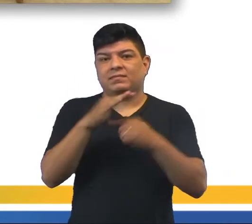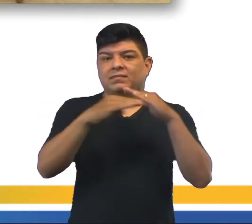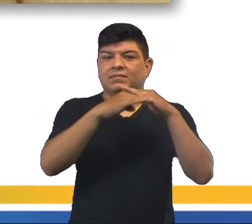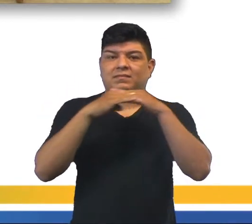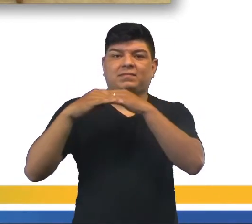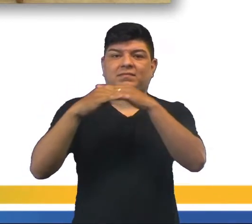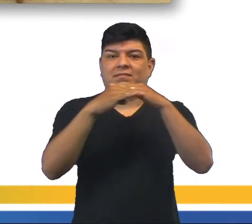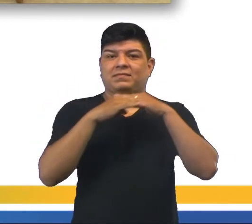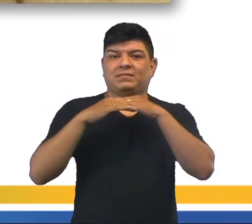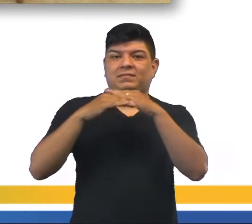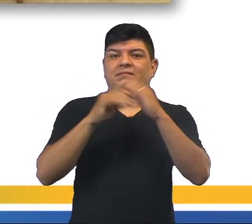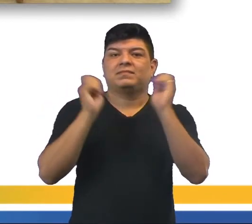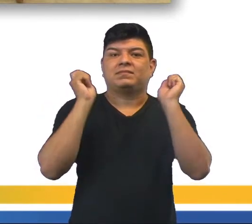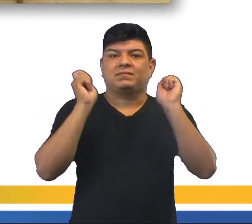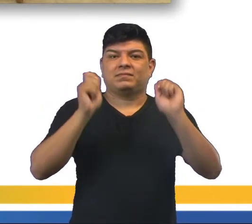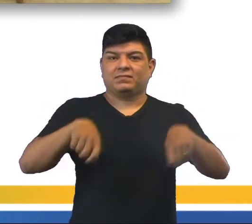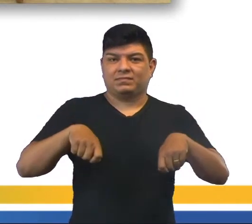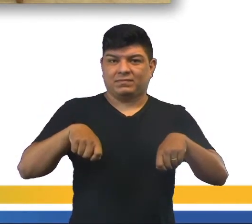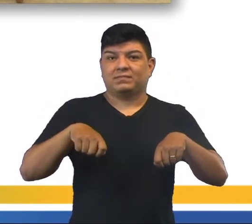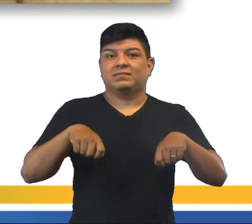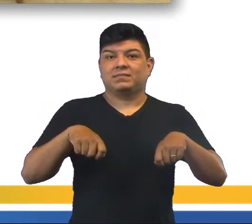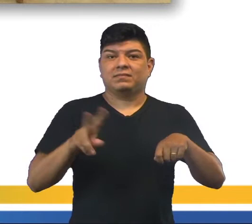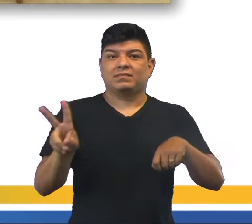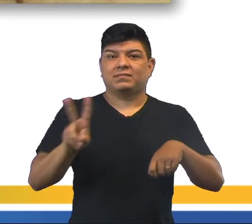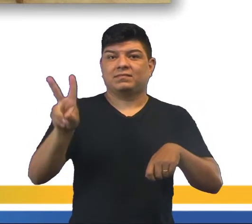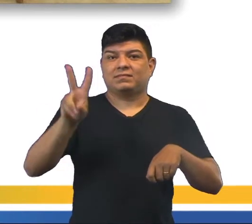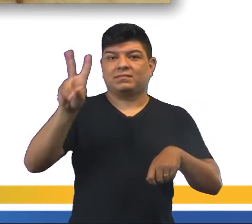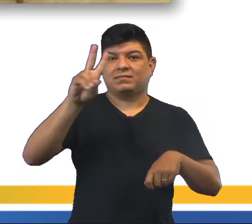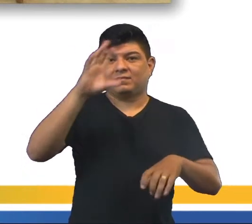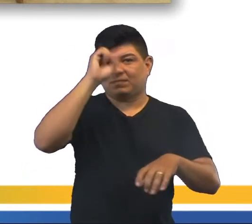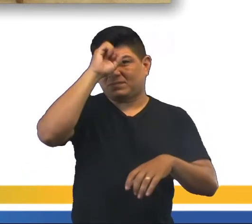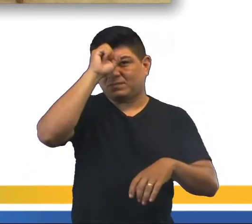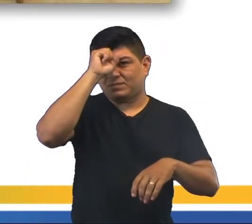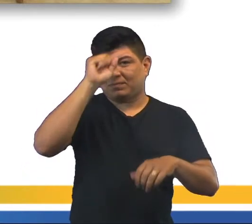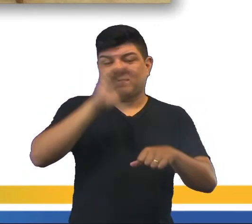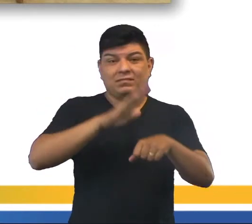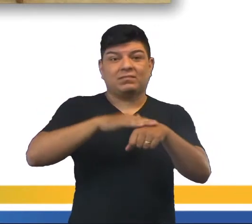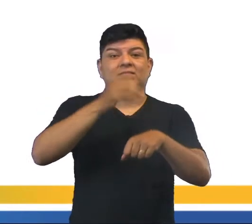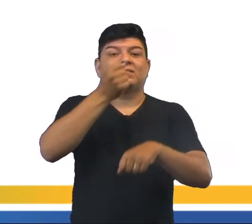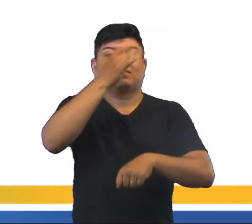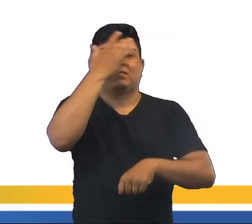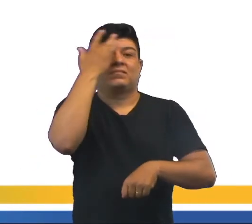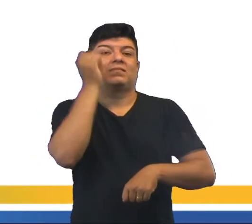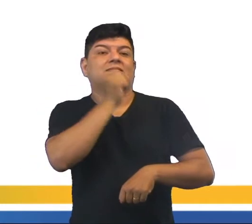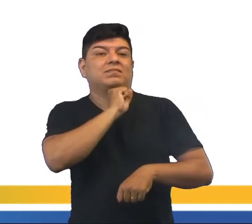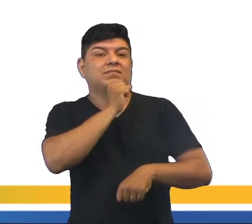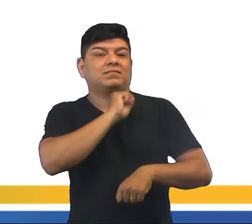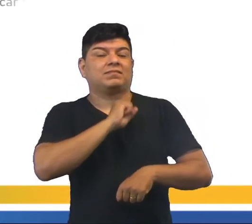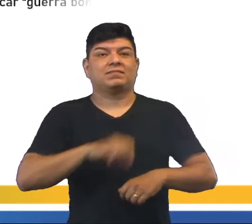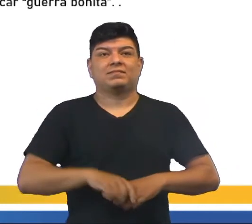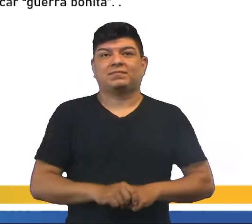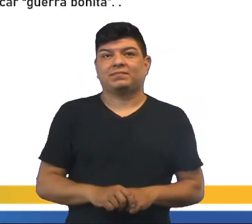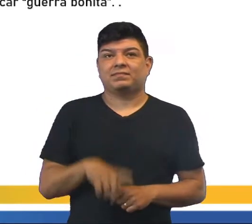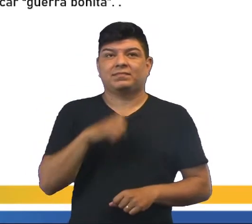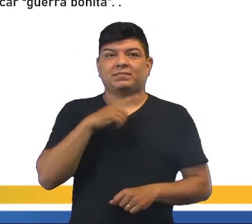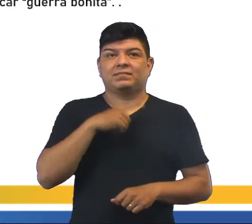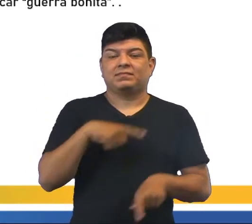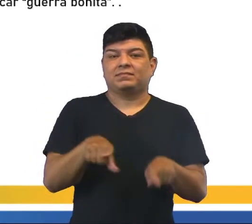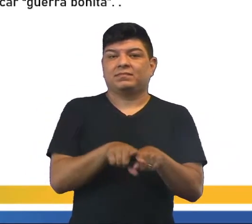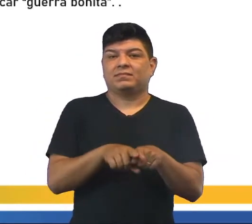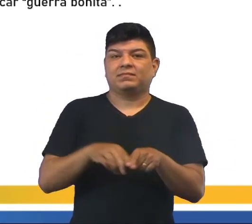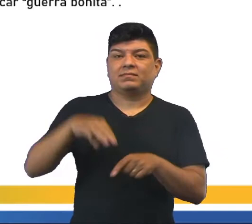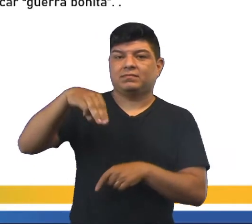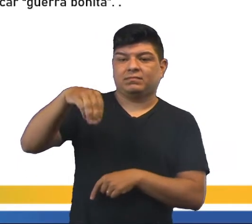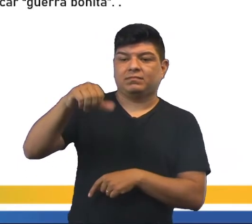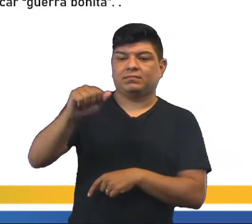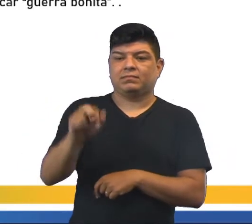igualdade e possibilidade de um valoroso aprendizado com os mais velhos. Nós temos também o maracatu,